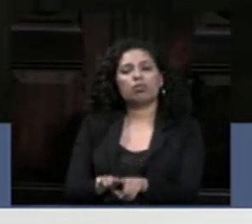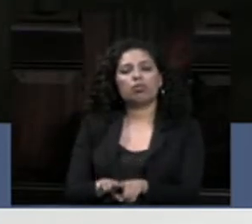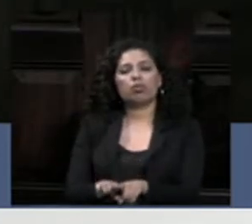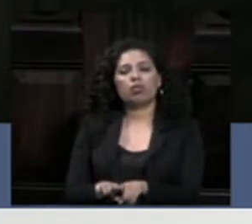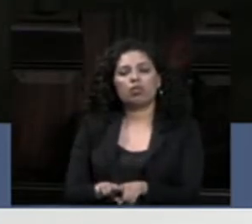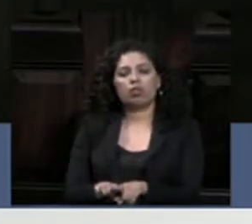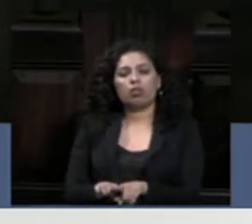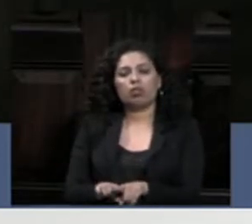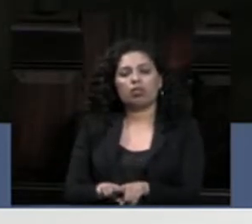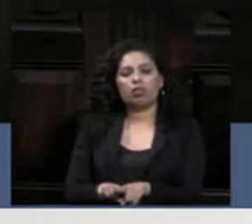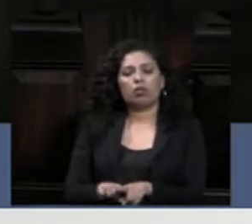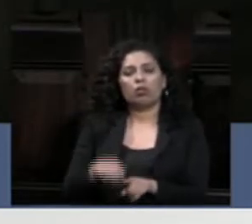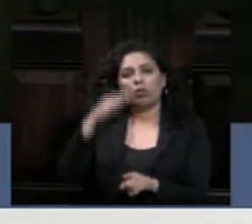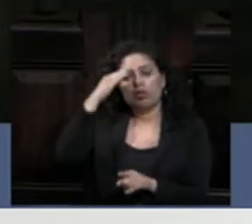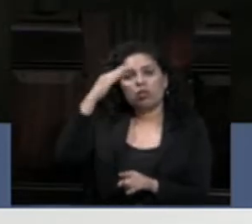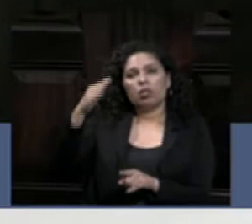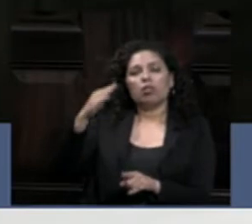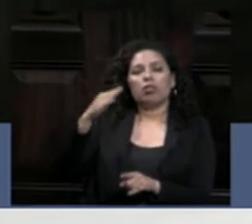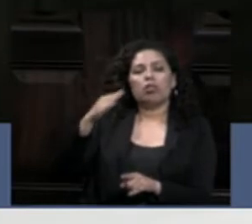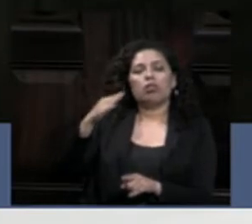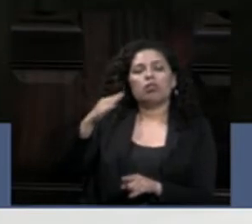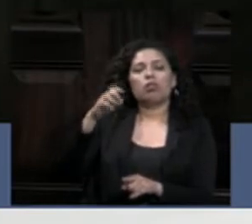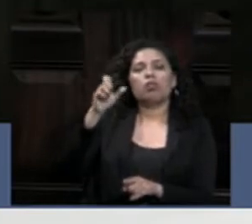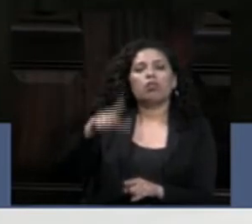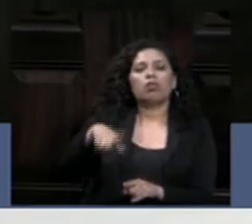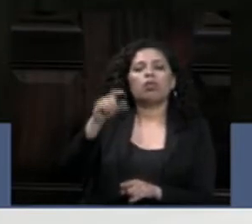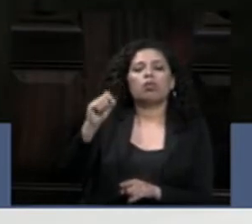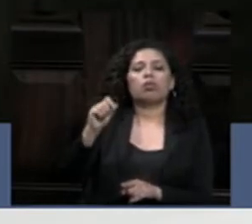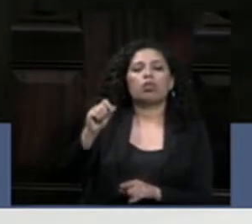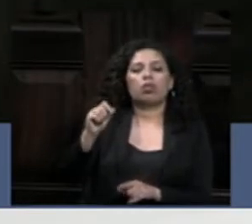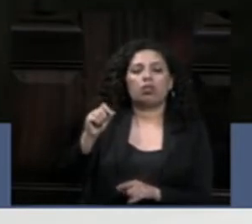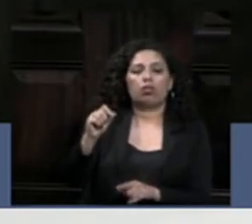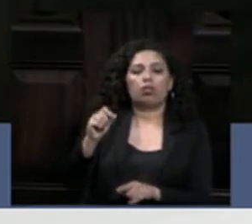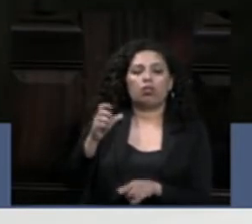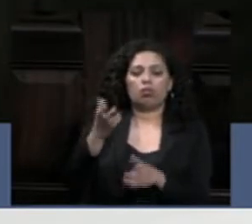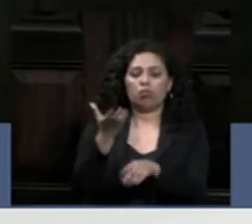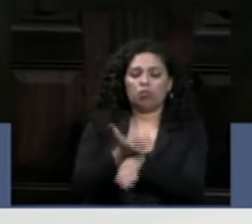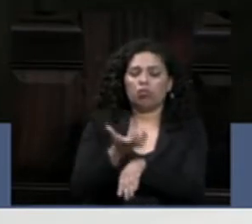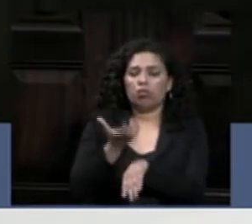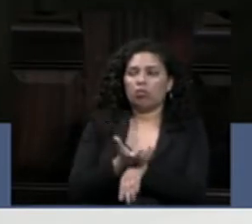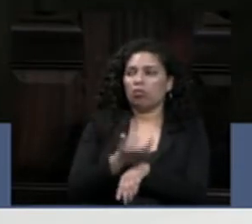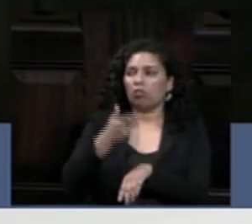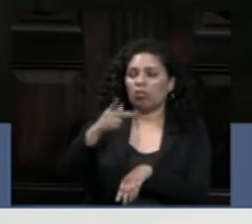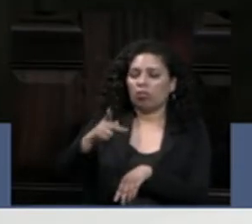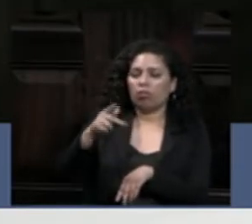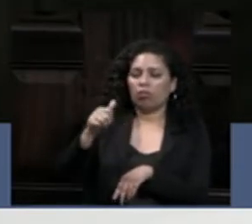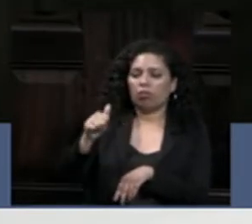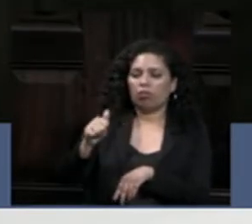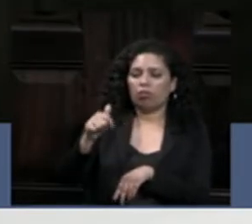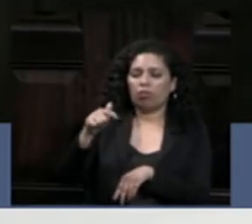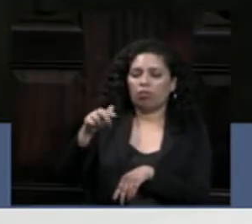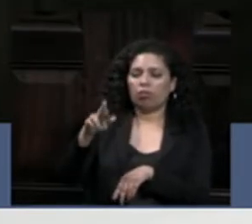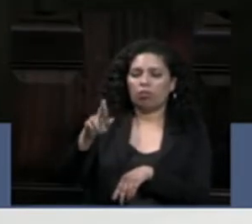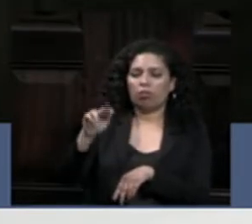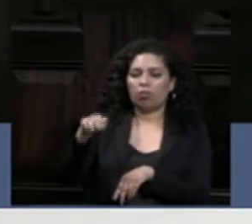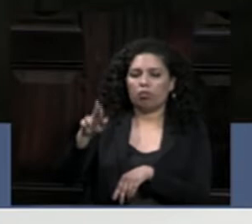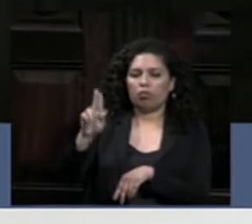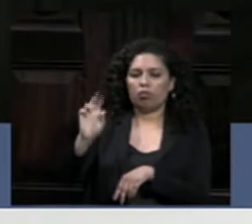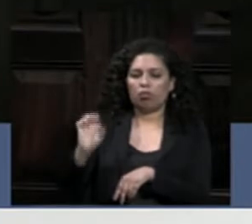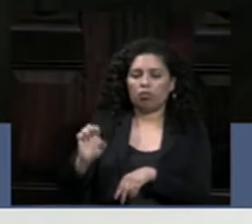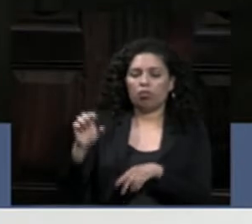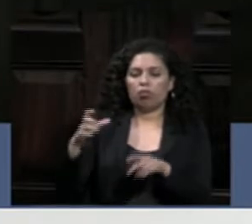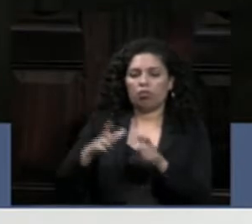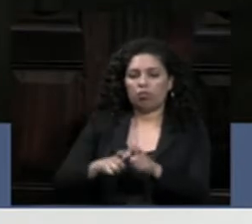certamente essa prioridade de garantir a demarcação, a ampliação dos limites, demarcação definitiva, salvando o sambaqui,